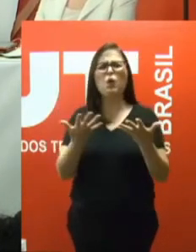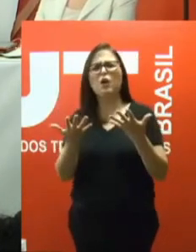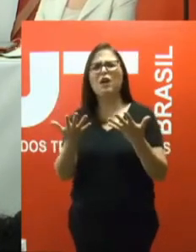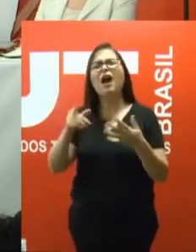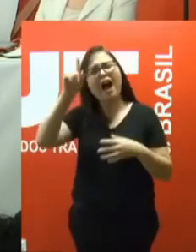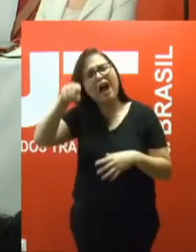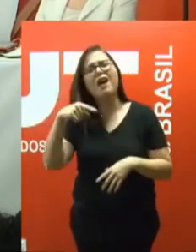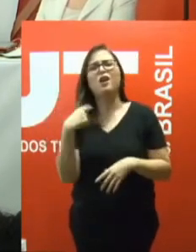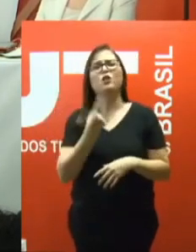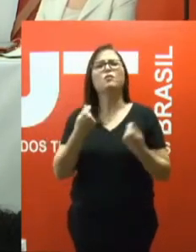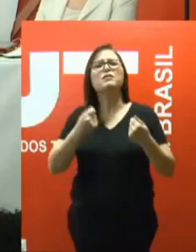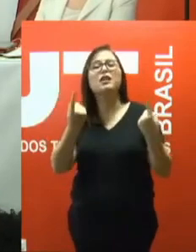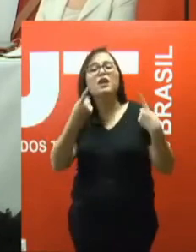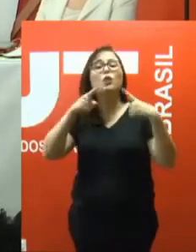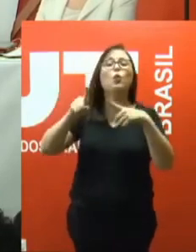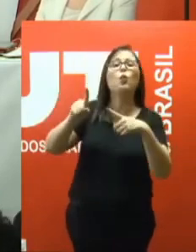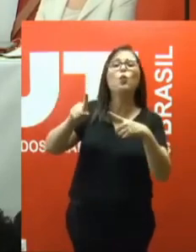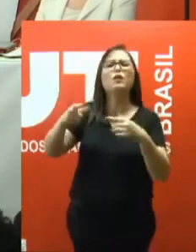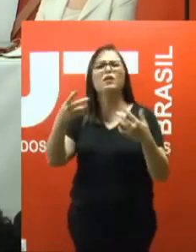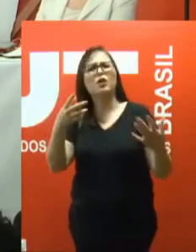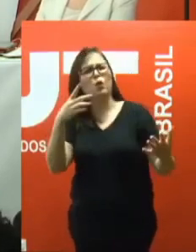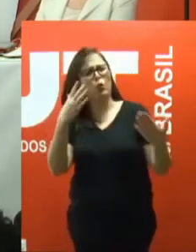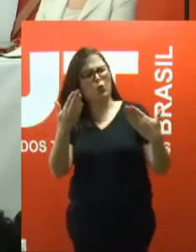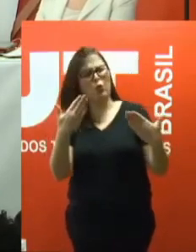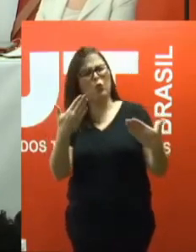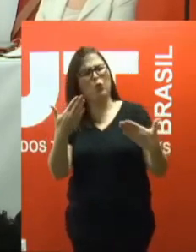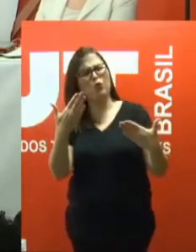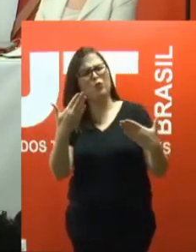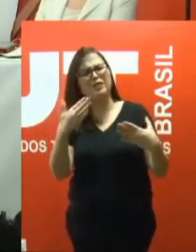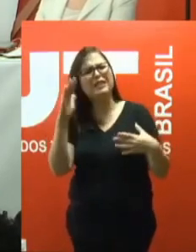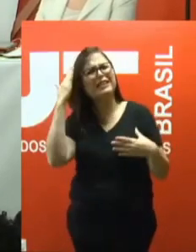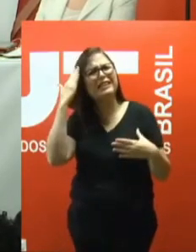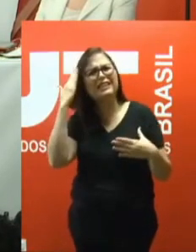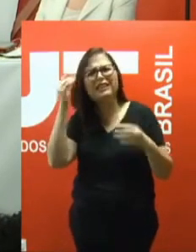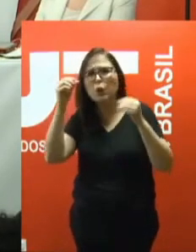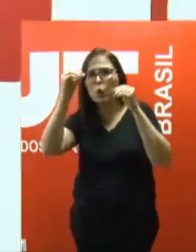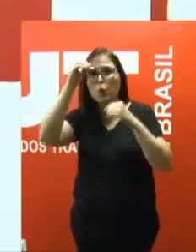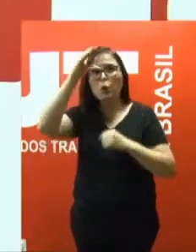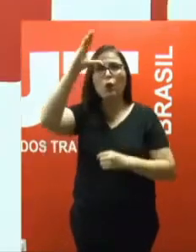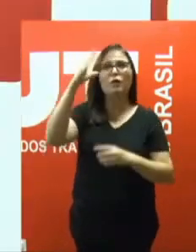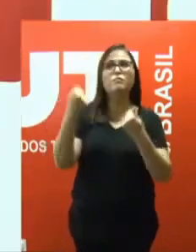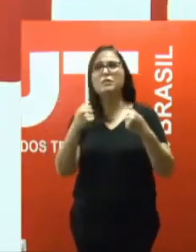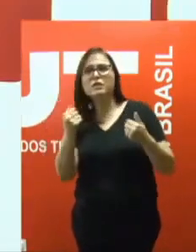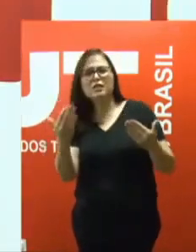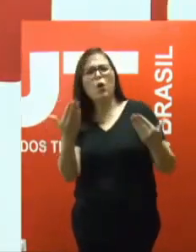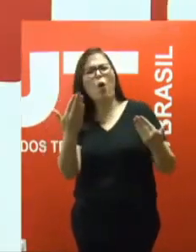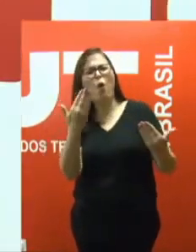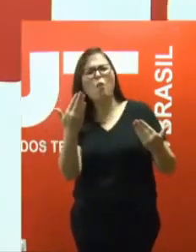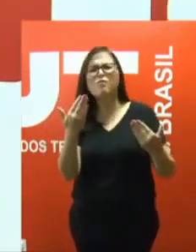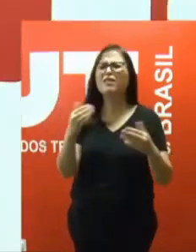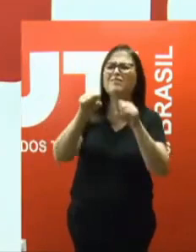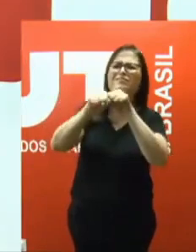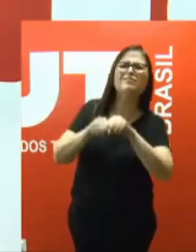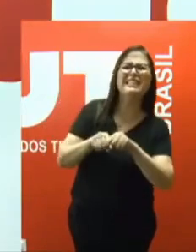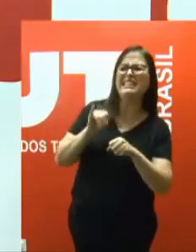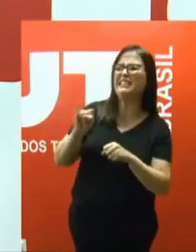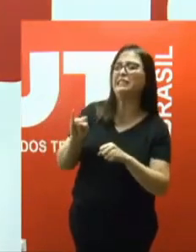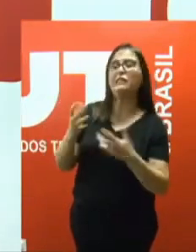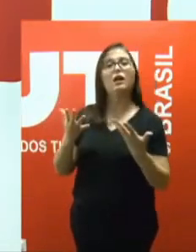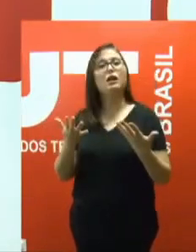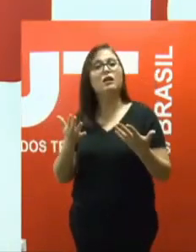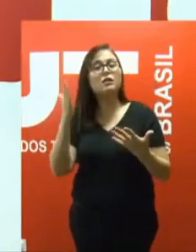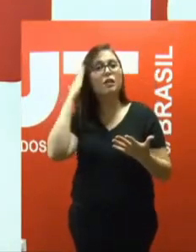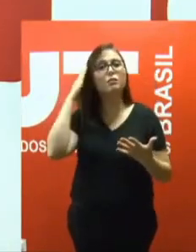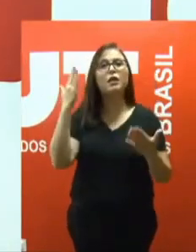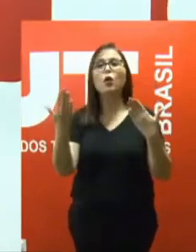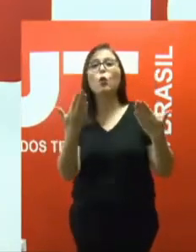estar, sabe, fazendo protagonismo. Sabe? A gente não conseguiu. Eu vi que o movimento